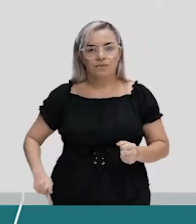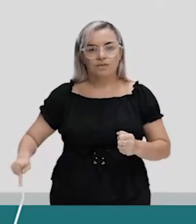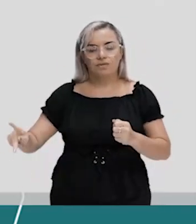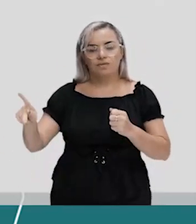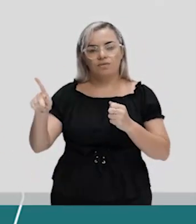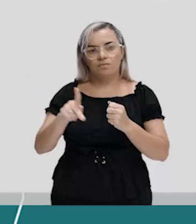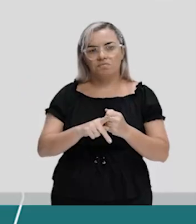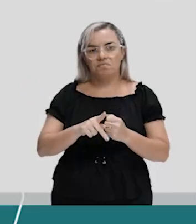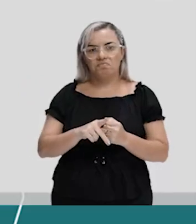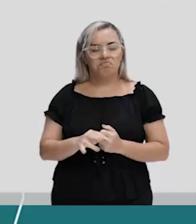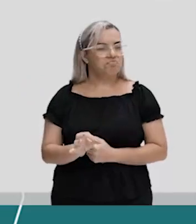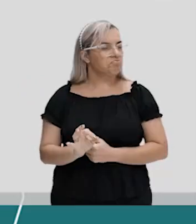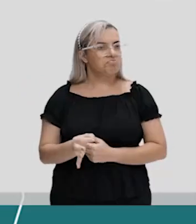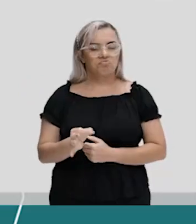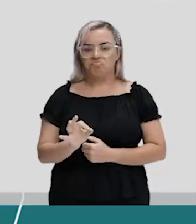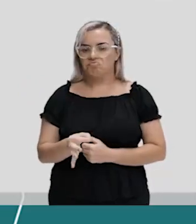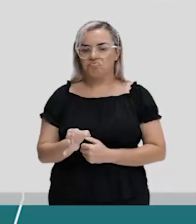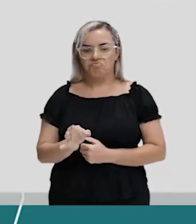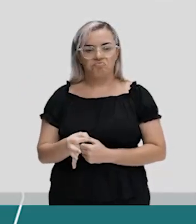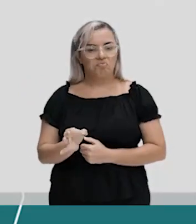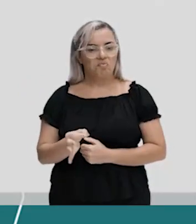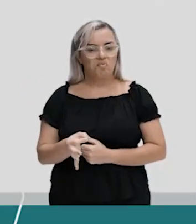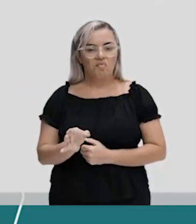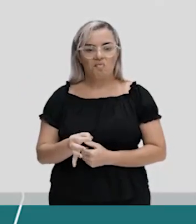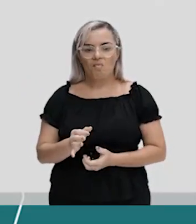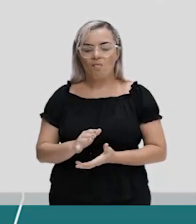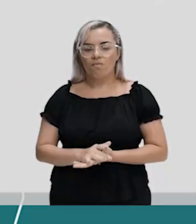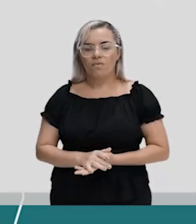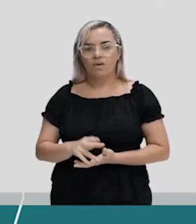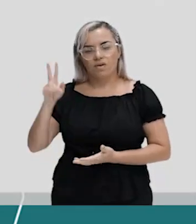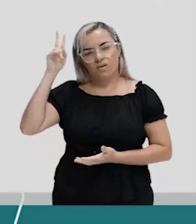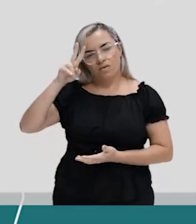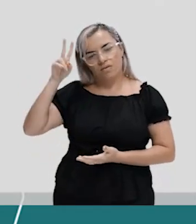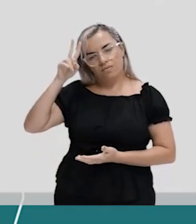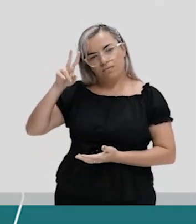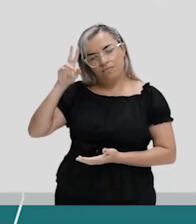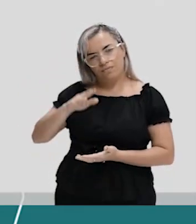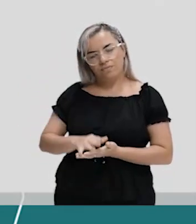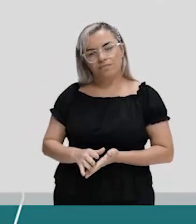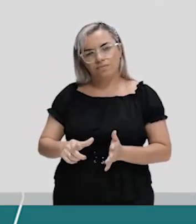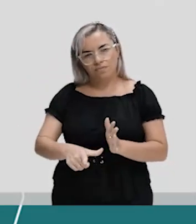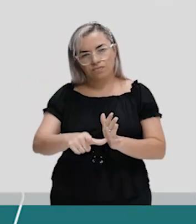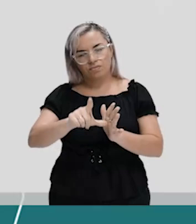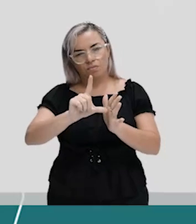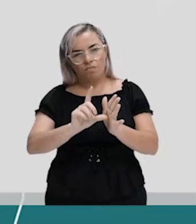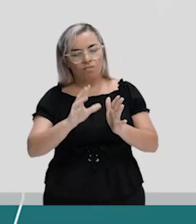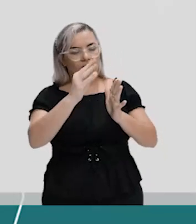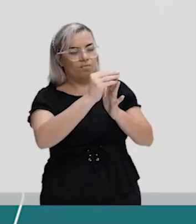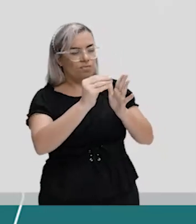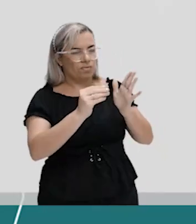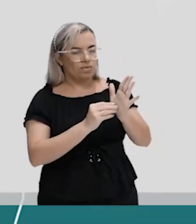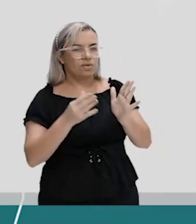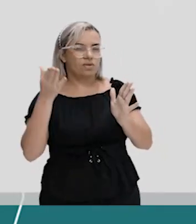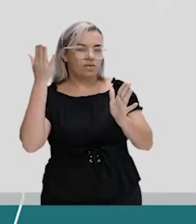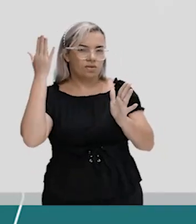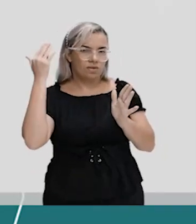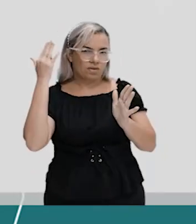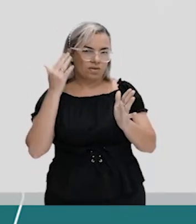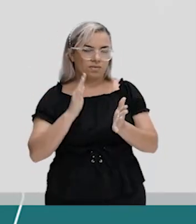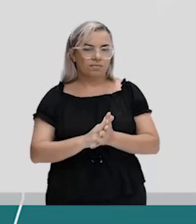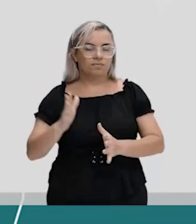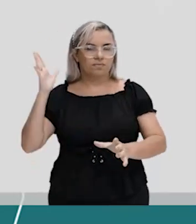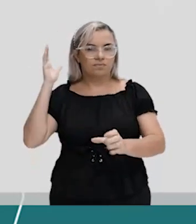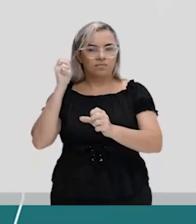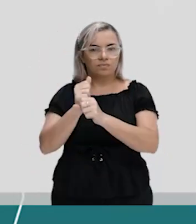abaixo? Lembram dos pronomes indefinidos? Eu falei para vocês lá nas aulas anteriores. Só dá uma passadinha